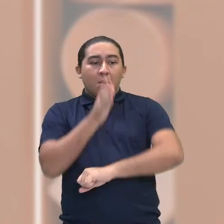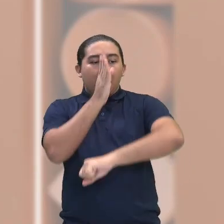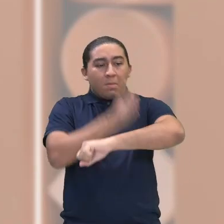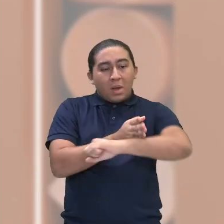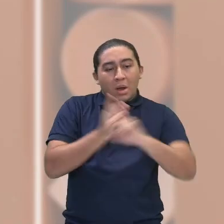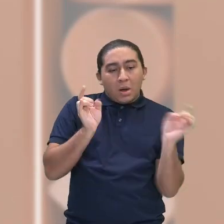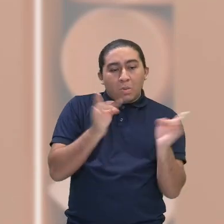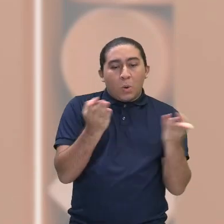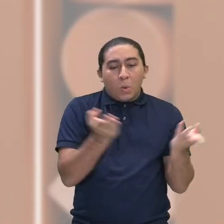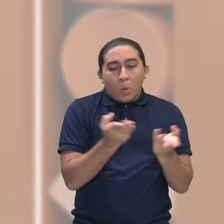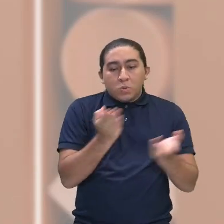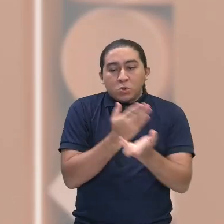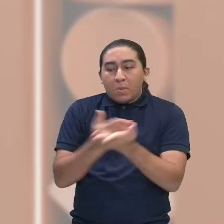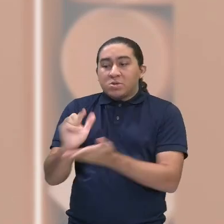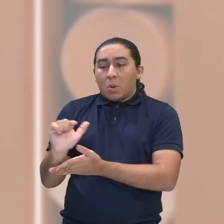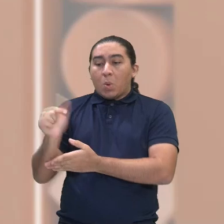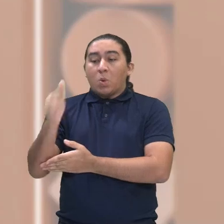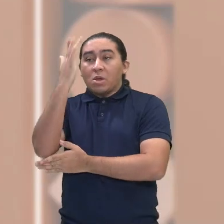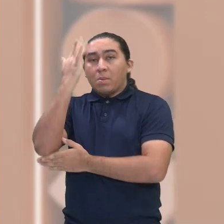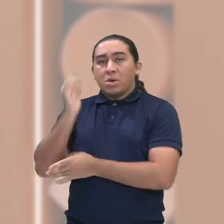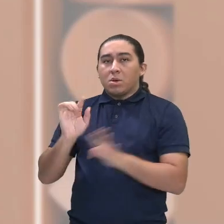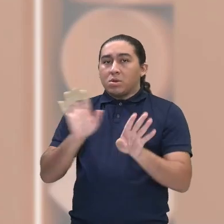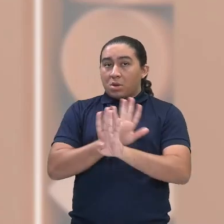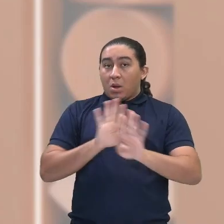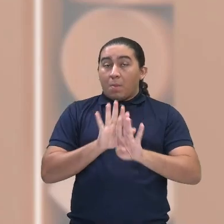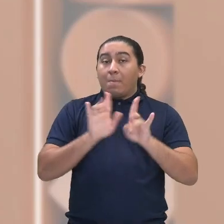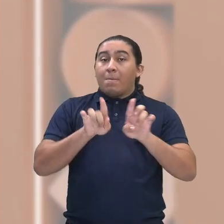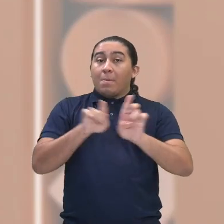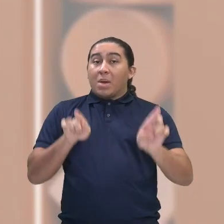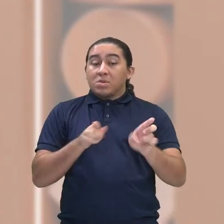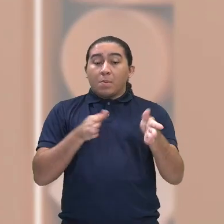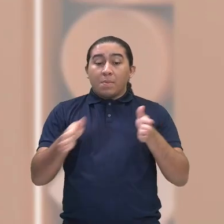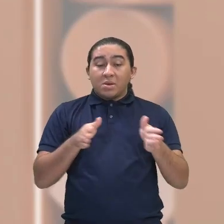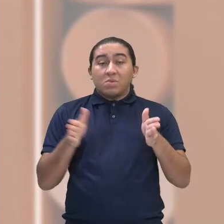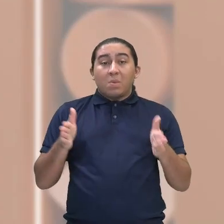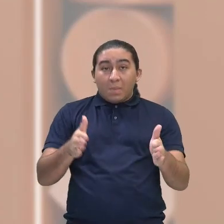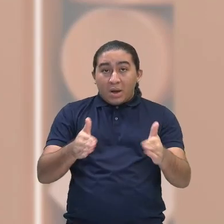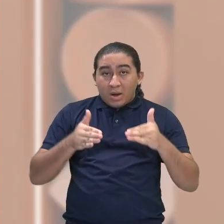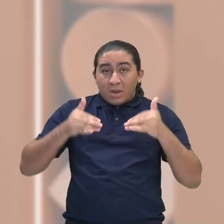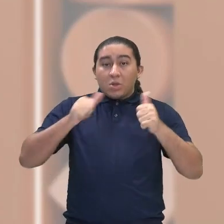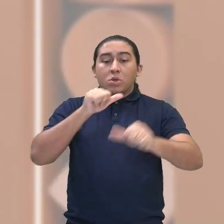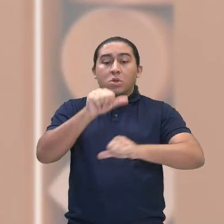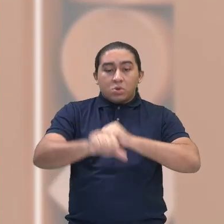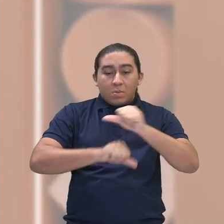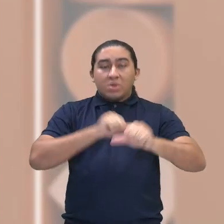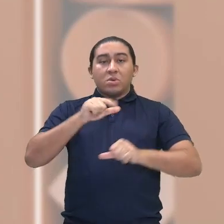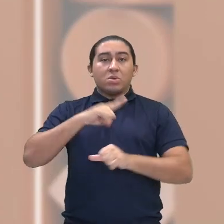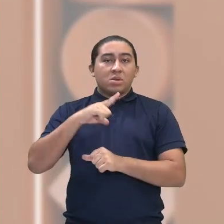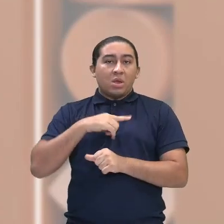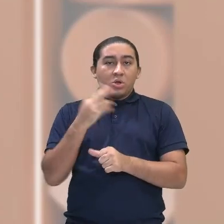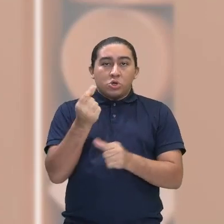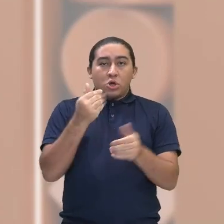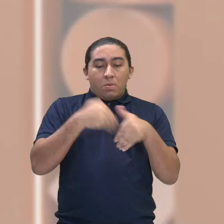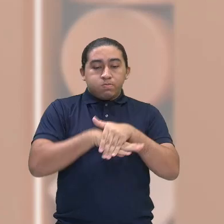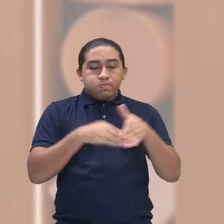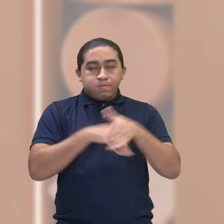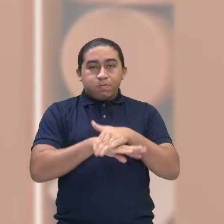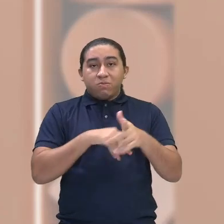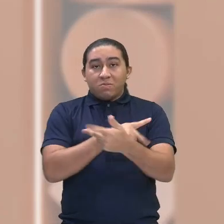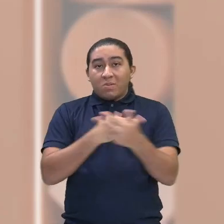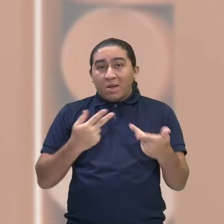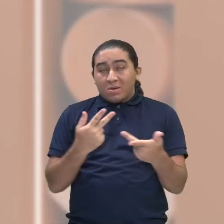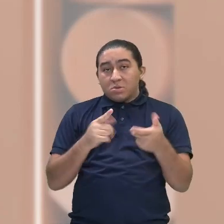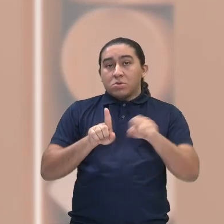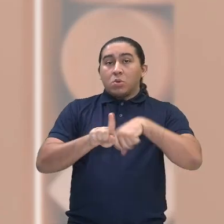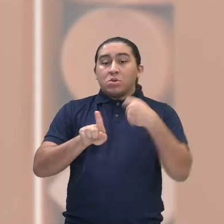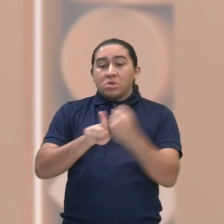amanhã, mas o período de transição necessário para o acúmulo de capital, o surgimento de uma nova classe social que vai